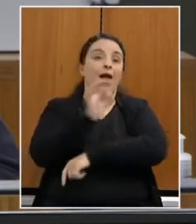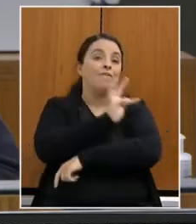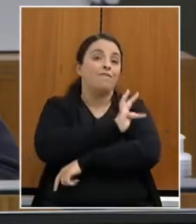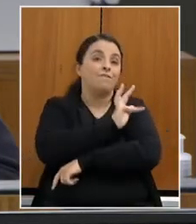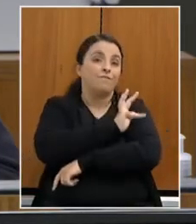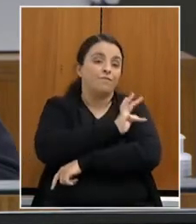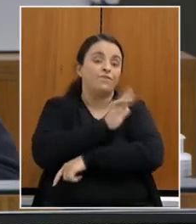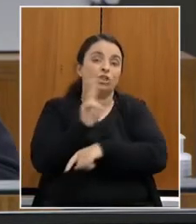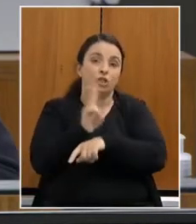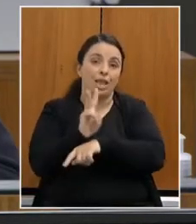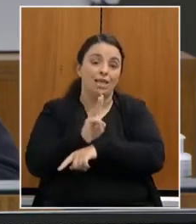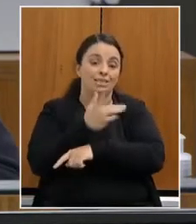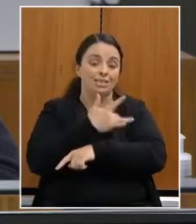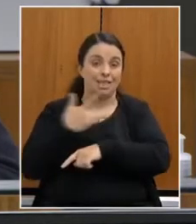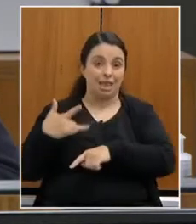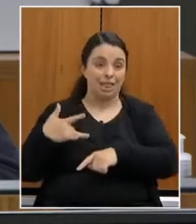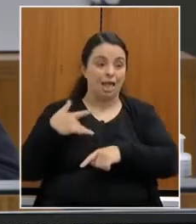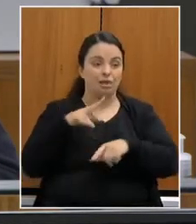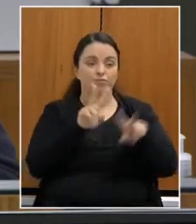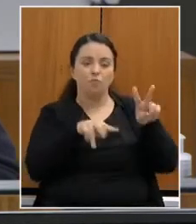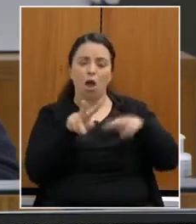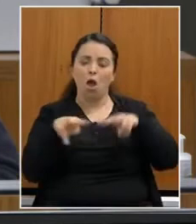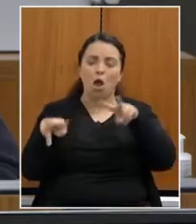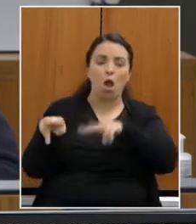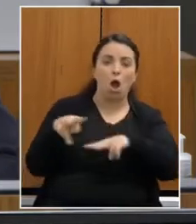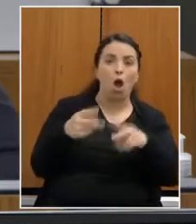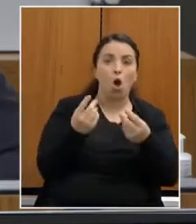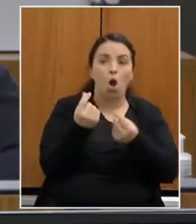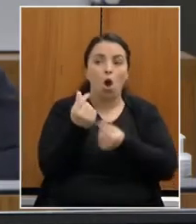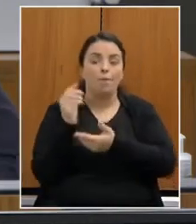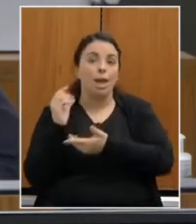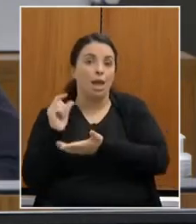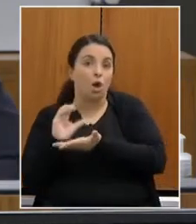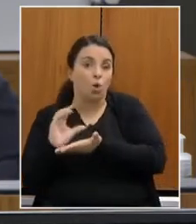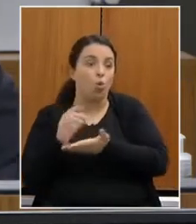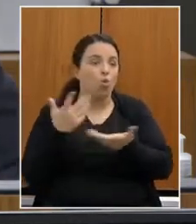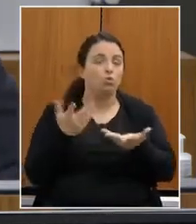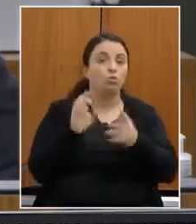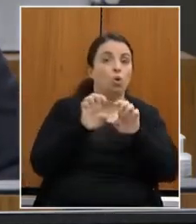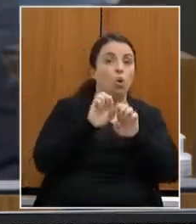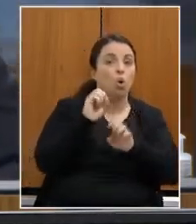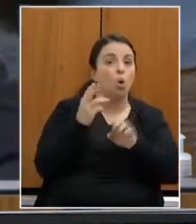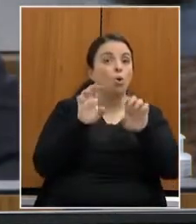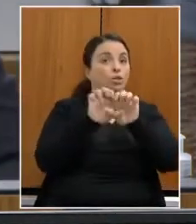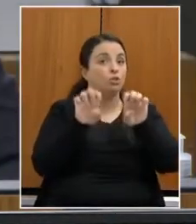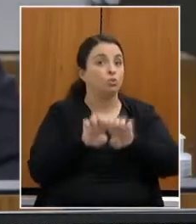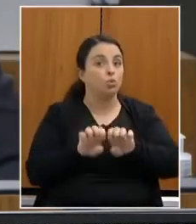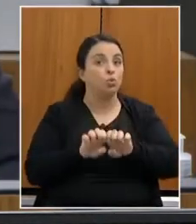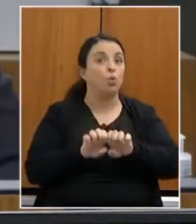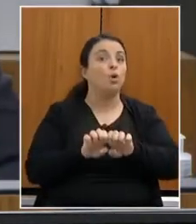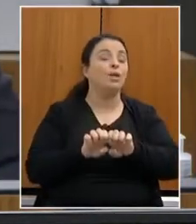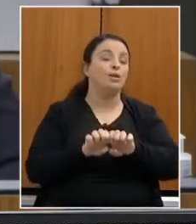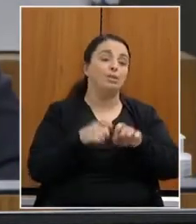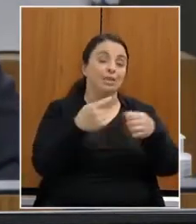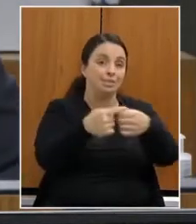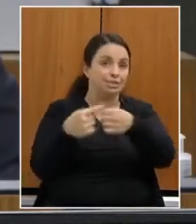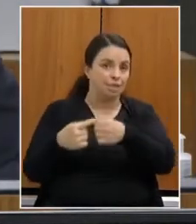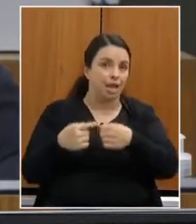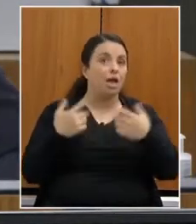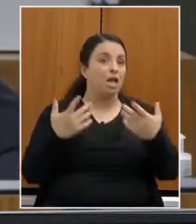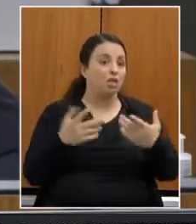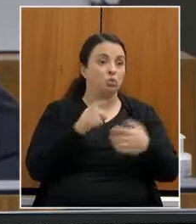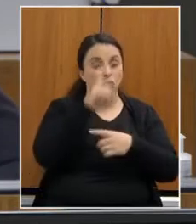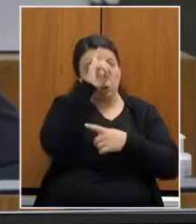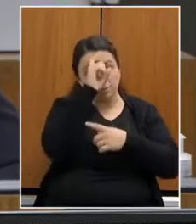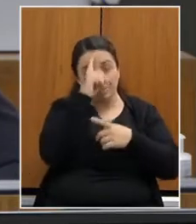recursos humanos e de estrutura física muitas vezes o estado contribui para isso viu doutor Paulo então caso tenha algum prestador algum